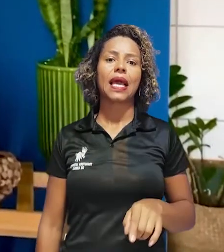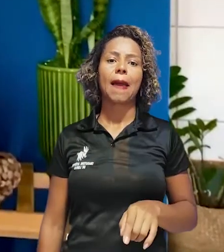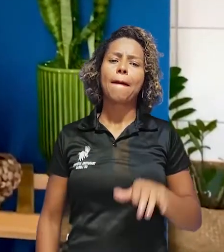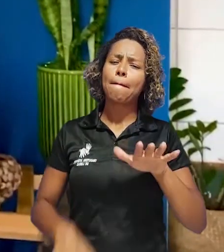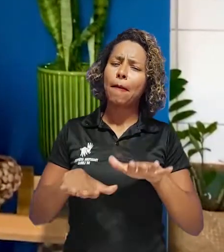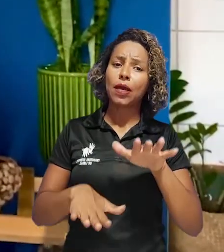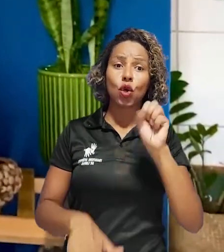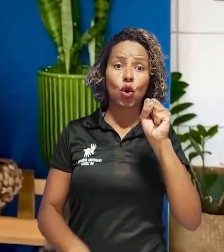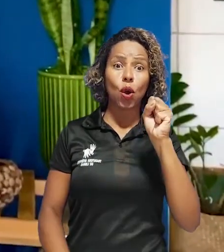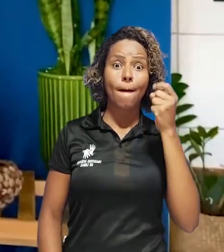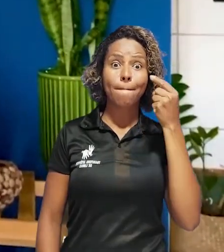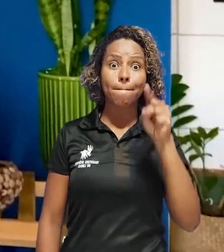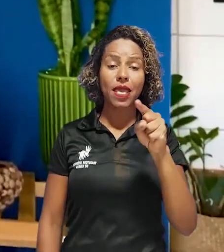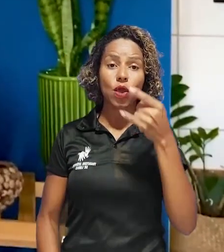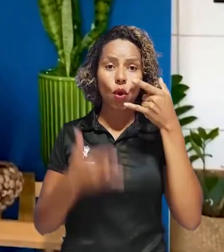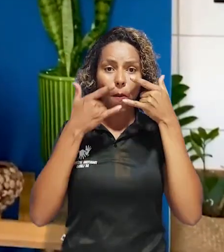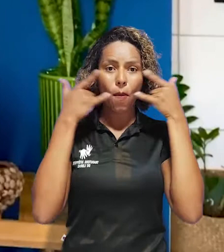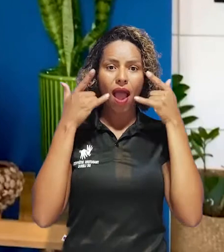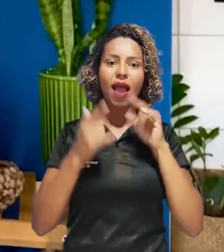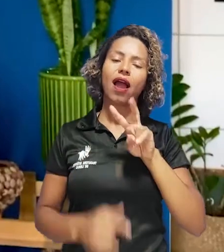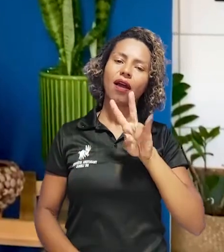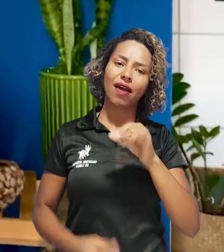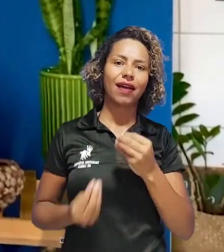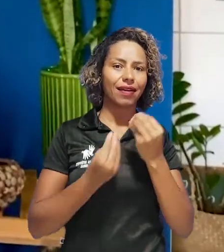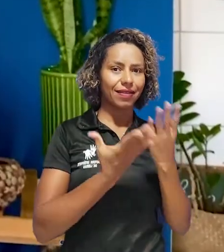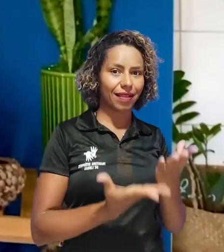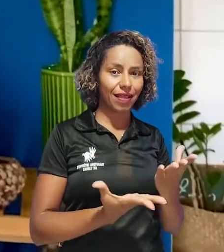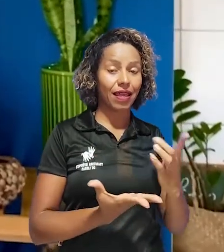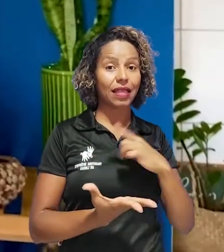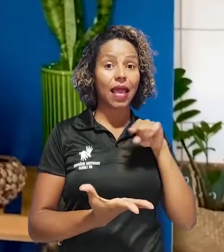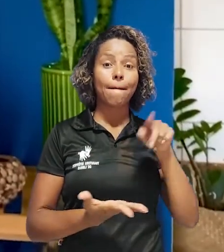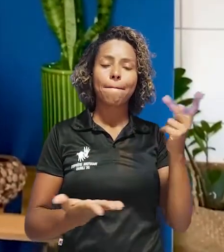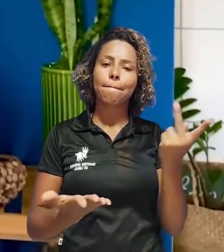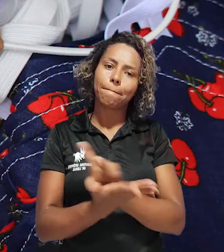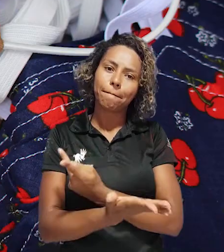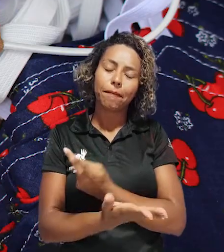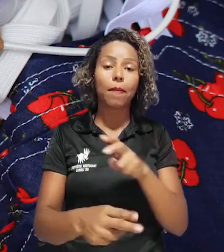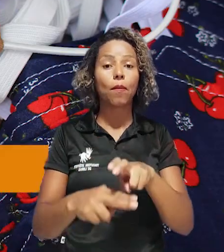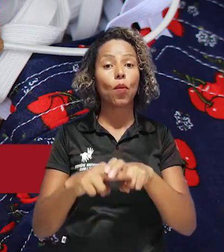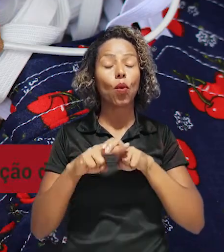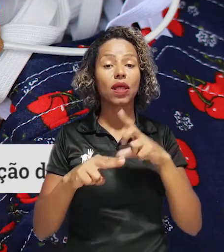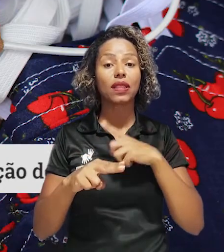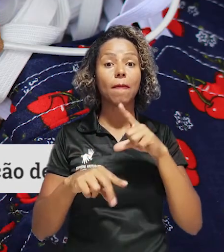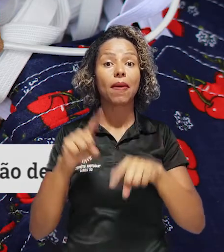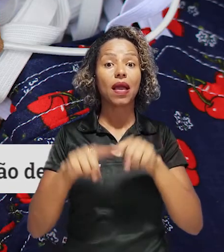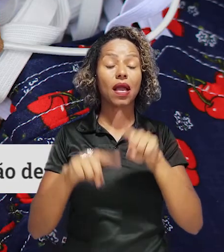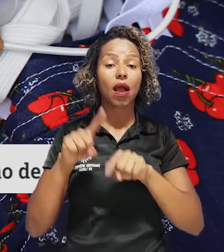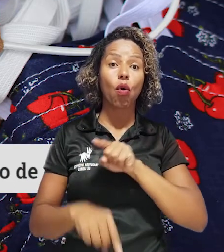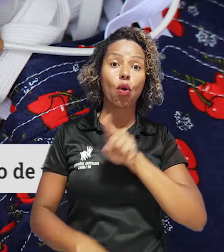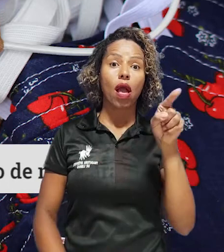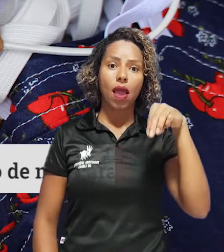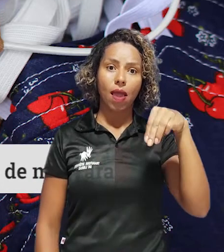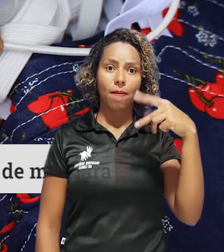sejam doadas oito mil marcas que estão sendo produzidas com recursos do ministério público e esta Não é a primeira